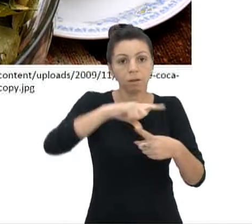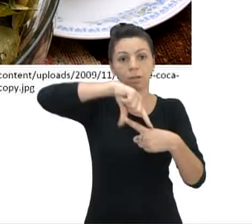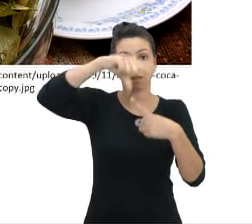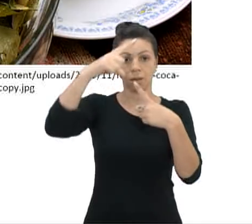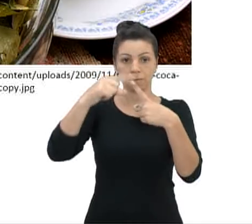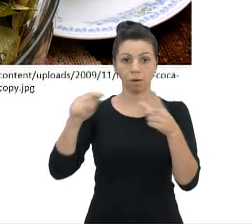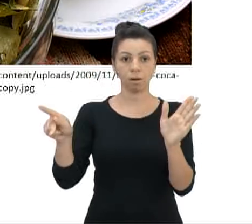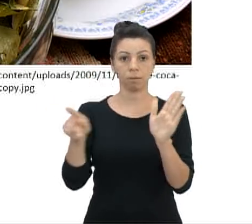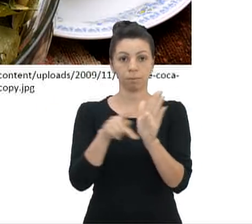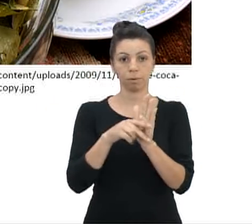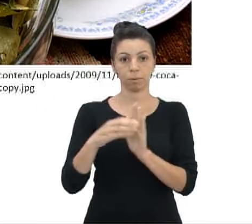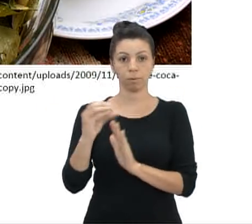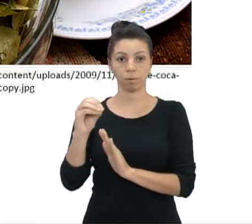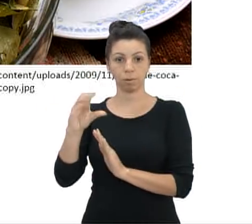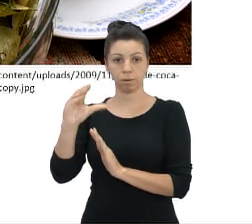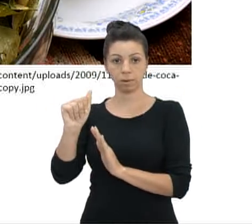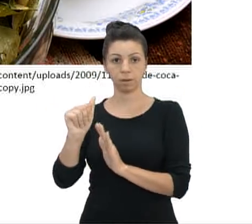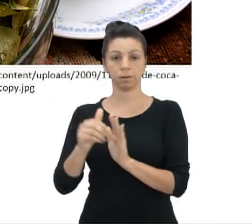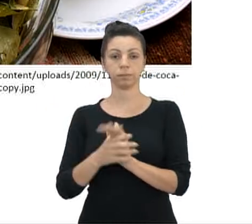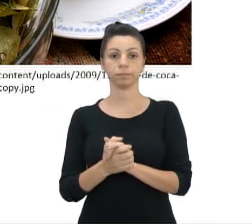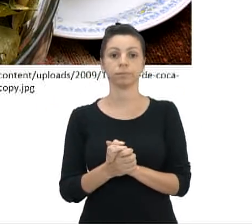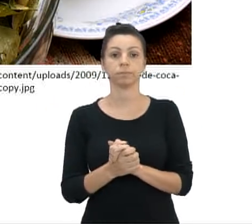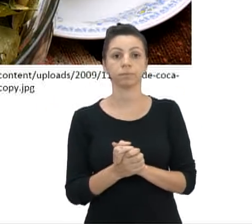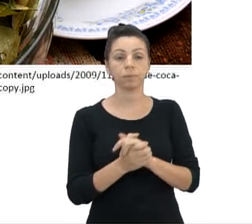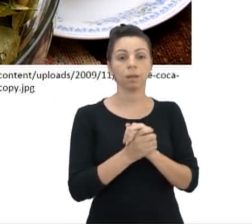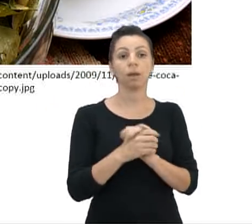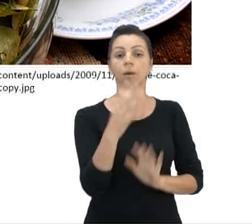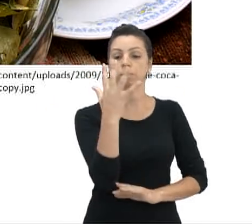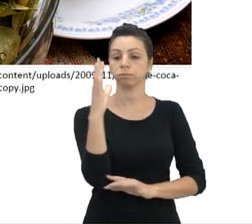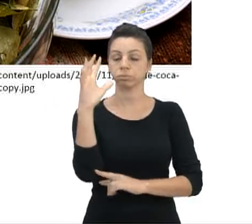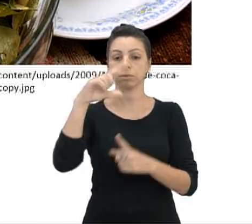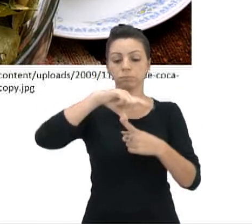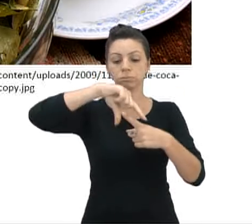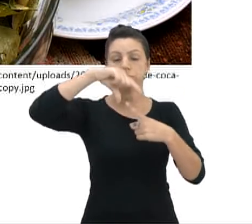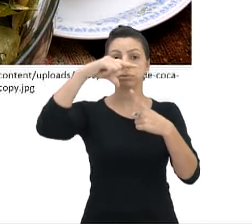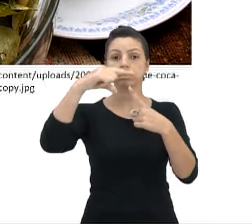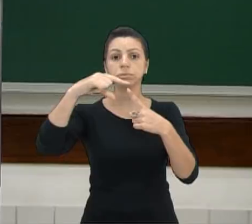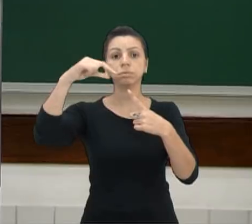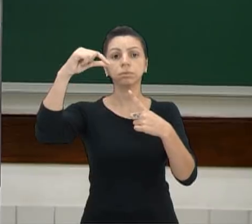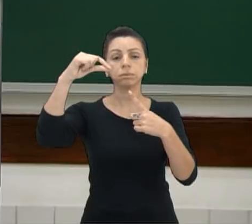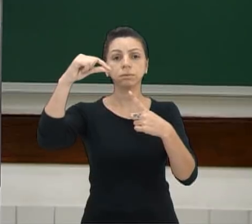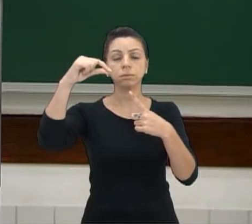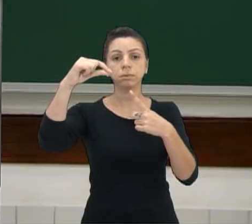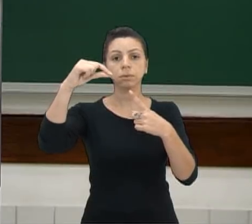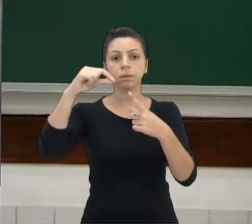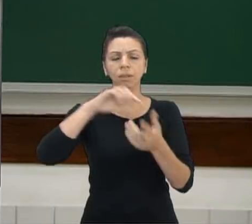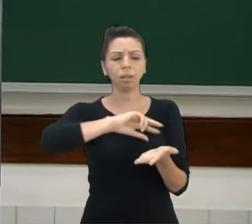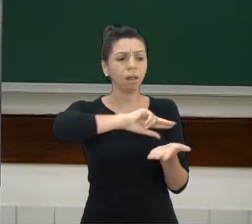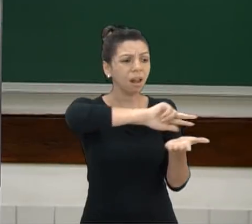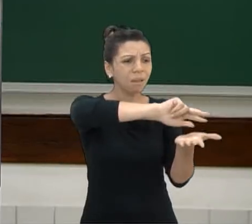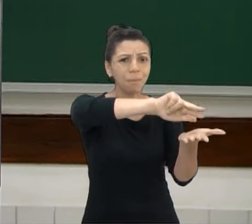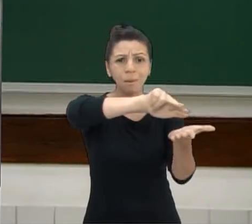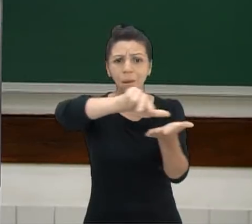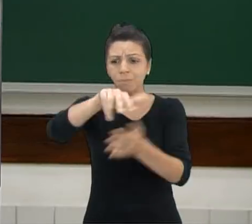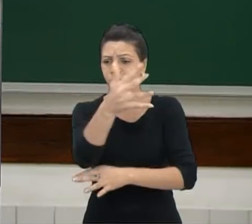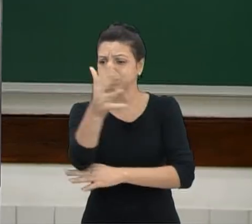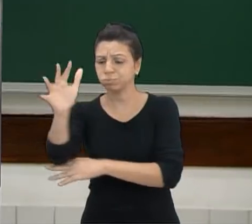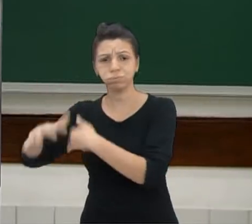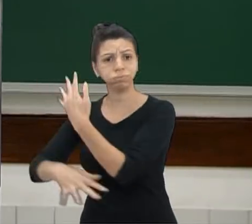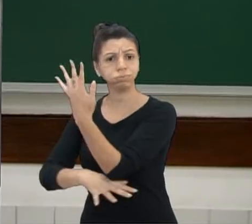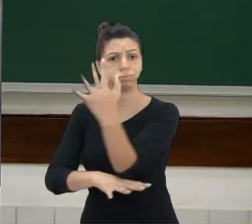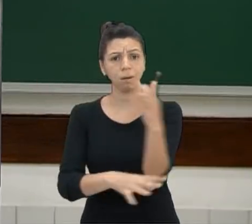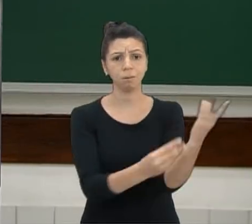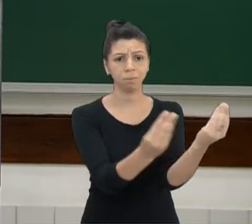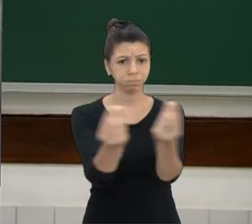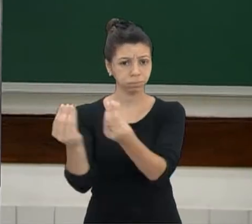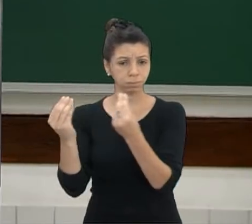A folha da coca é uma folha de uma planta que ela é muito abundante nesses países e em